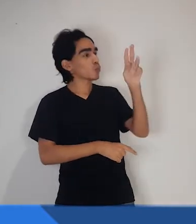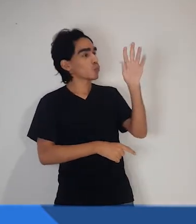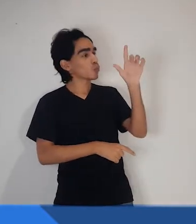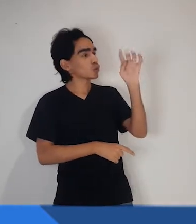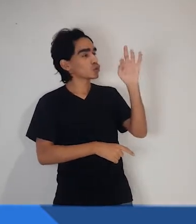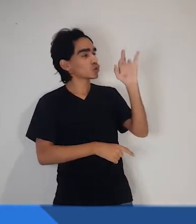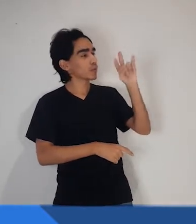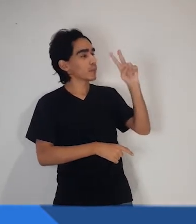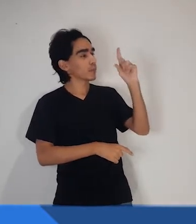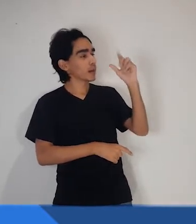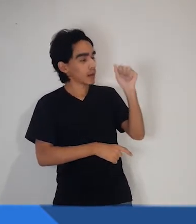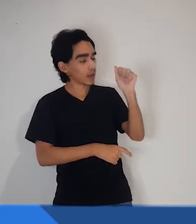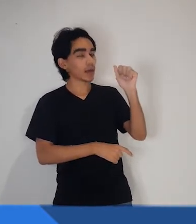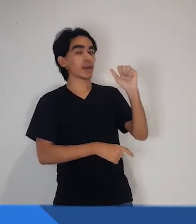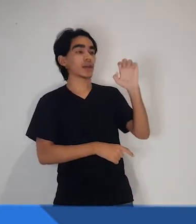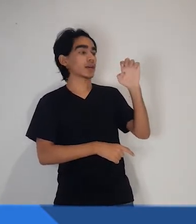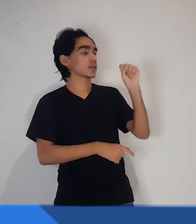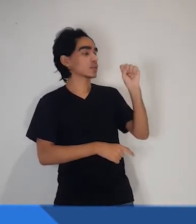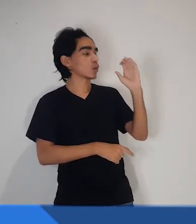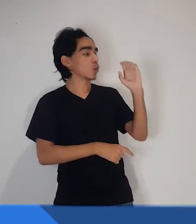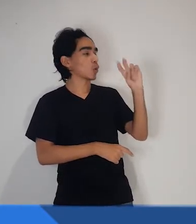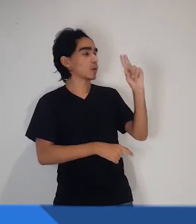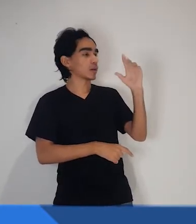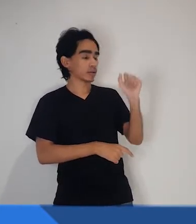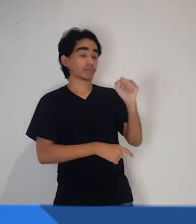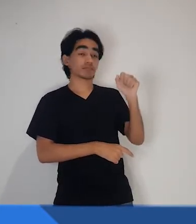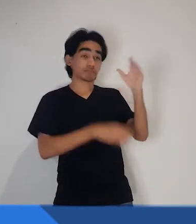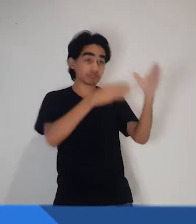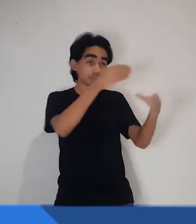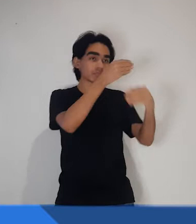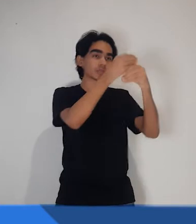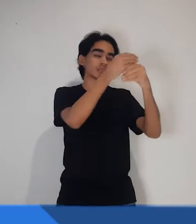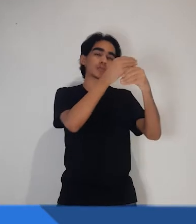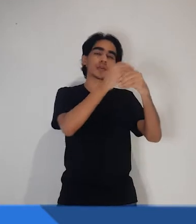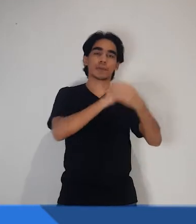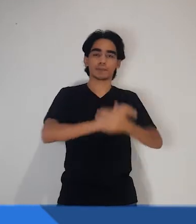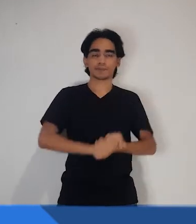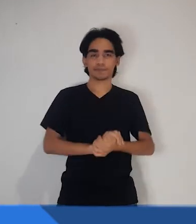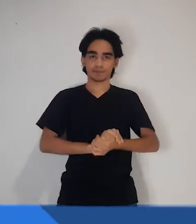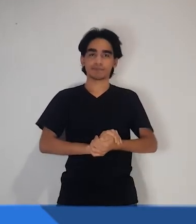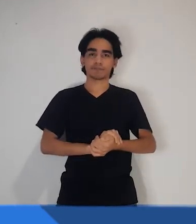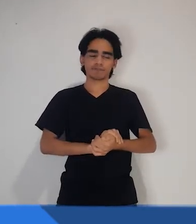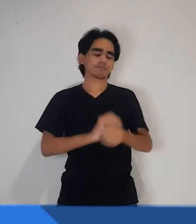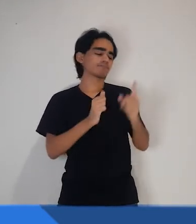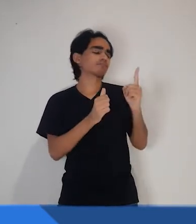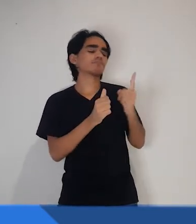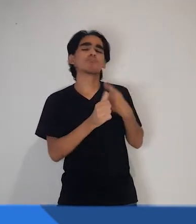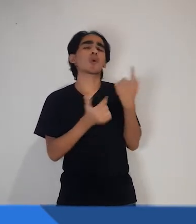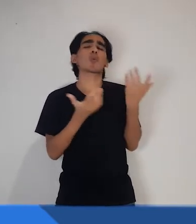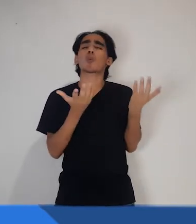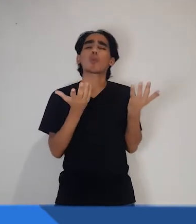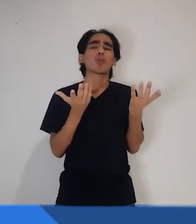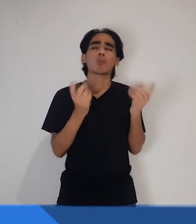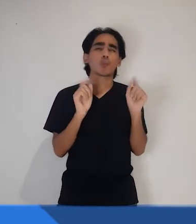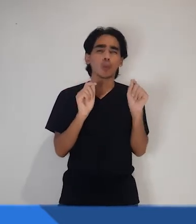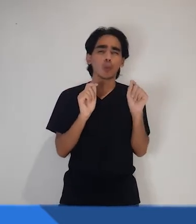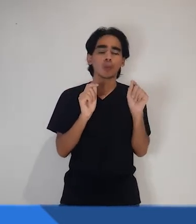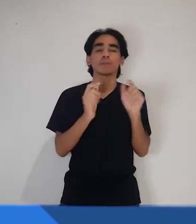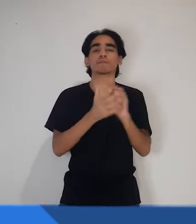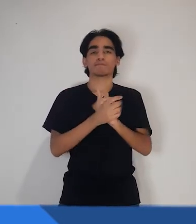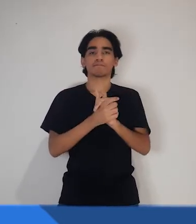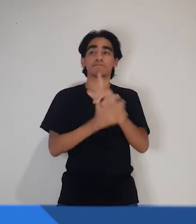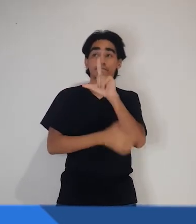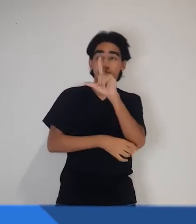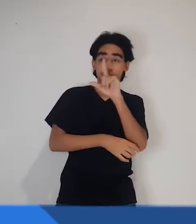múltipla escolha. Clico em adicionar. A primeira coisa que a gente deve fazer é